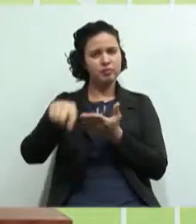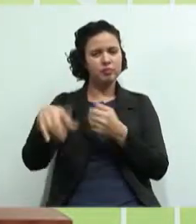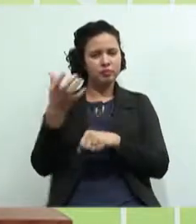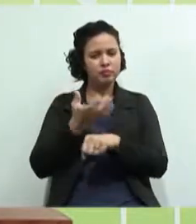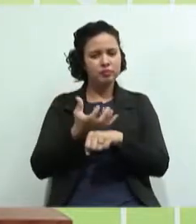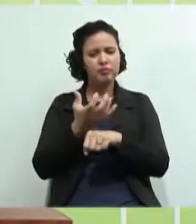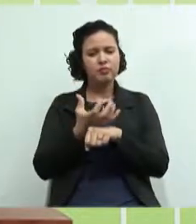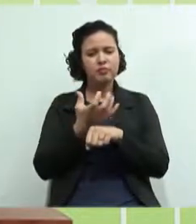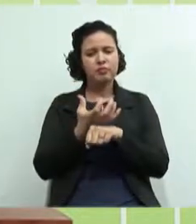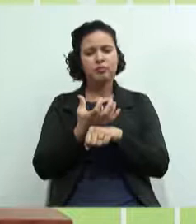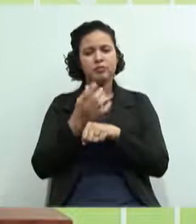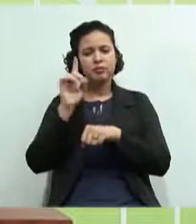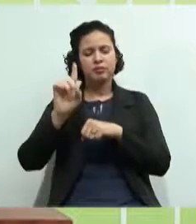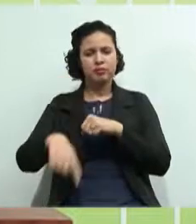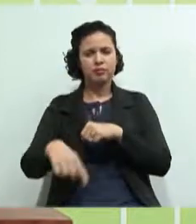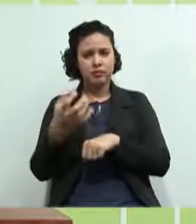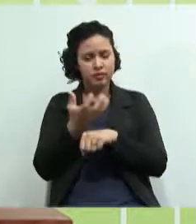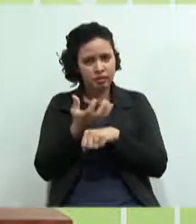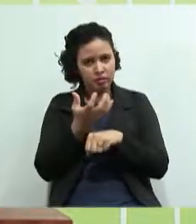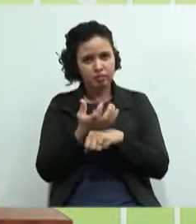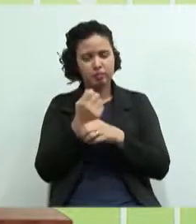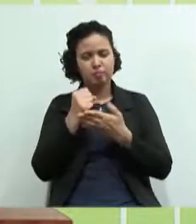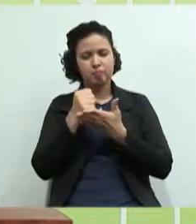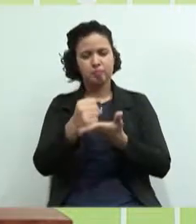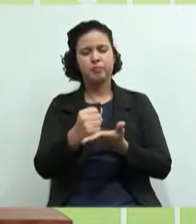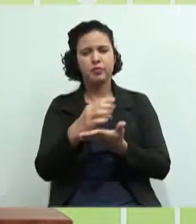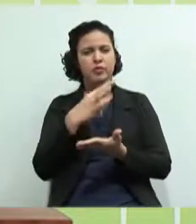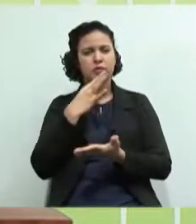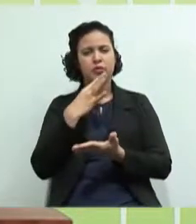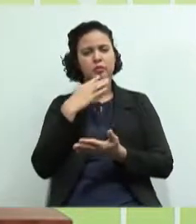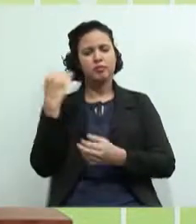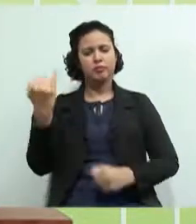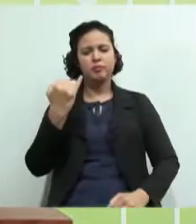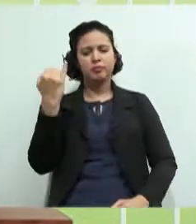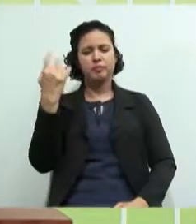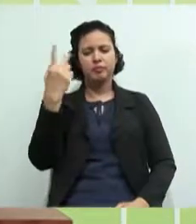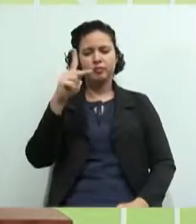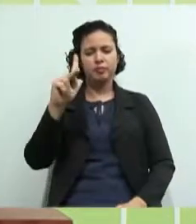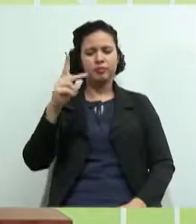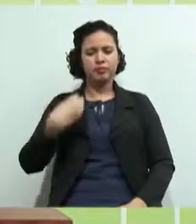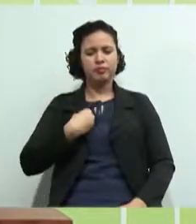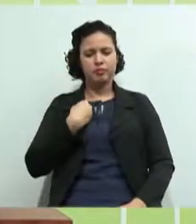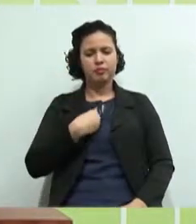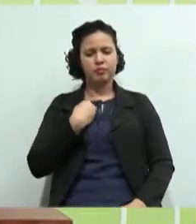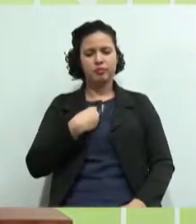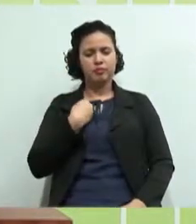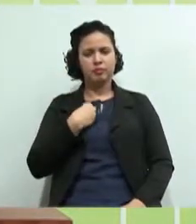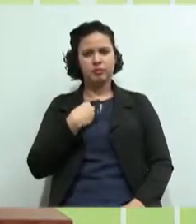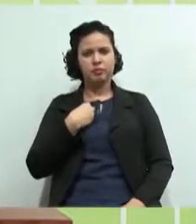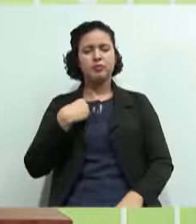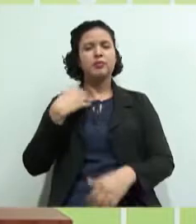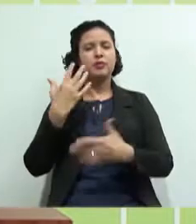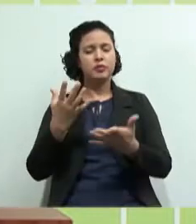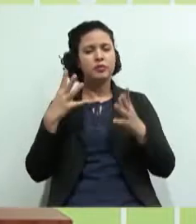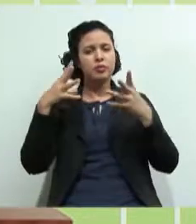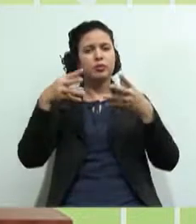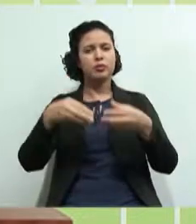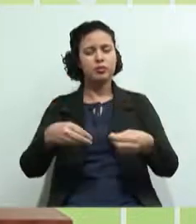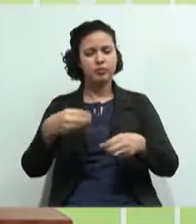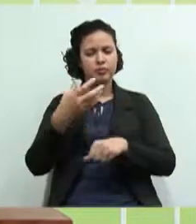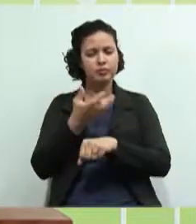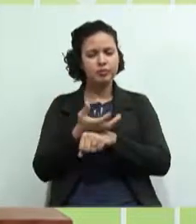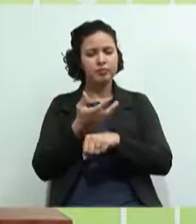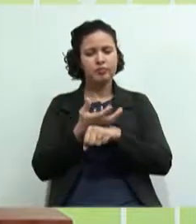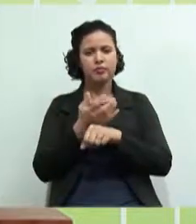disciplina, tá? Essa disciplina que vai trazer um conhecimento ímpar para a sua vida. E é claro, como eu sempre falo em todas as outras disciplinas, você já me